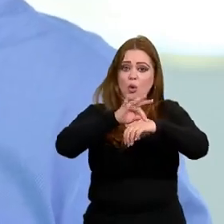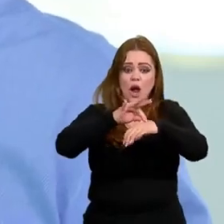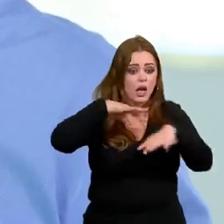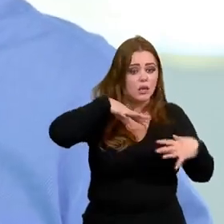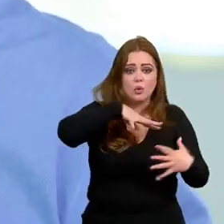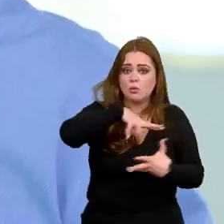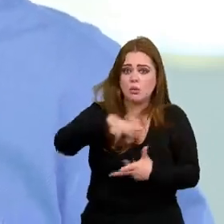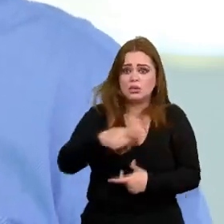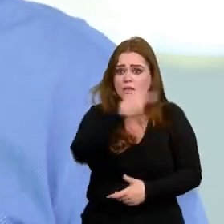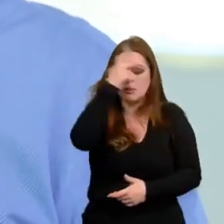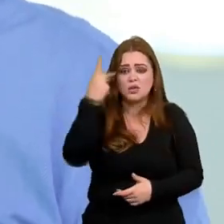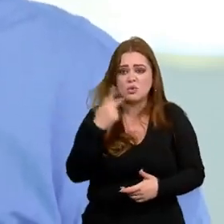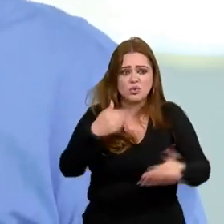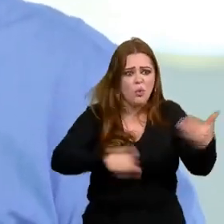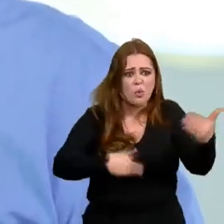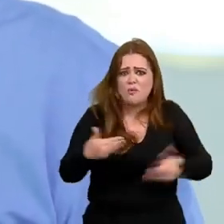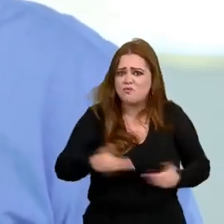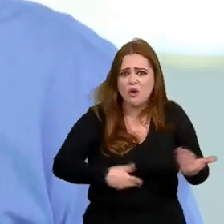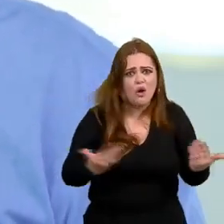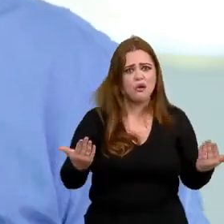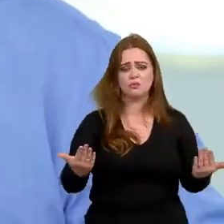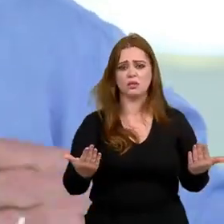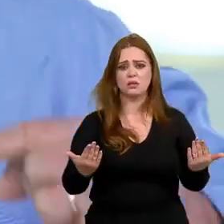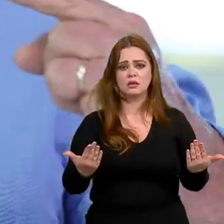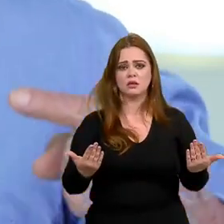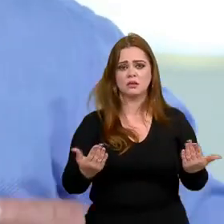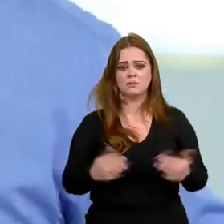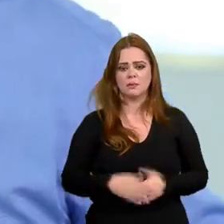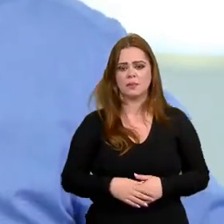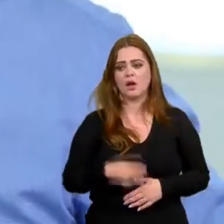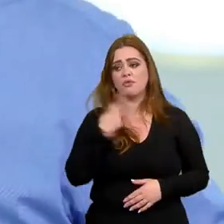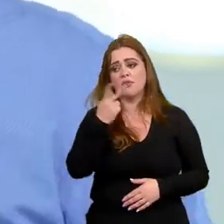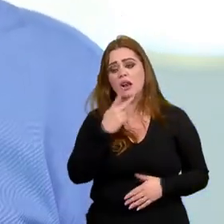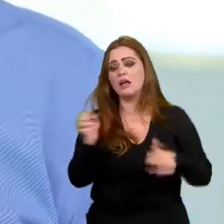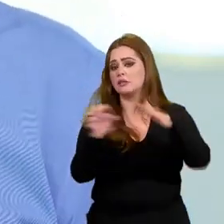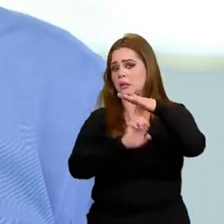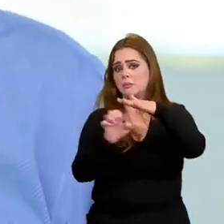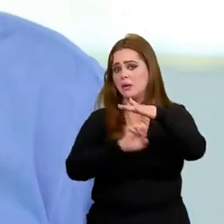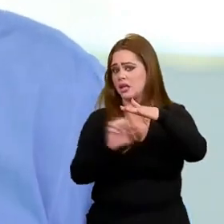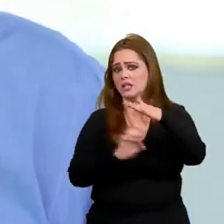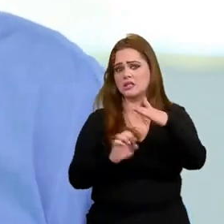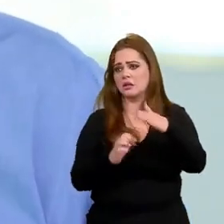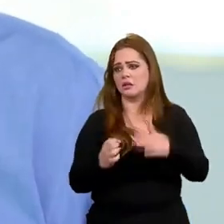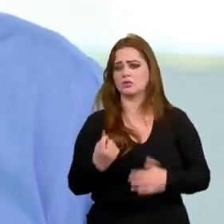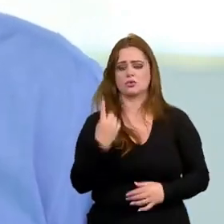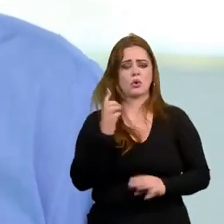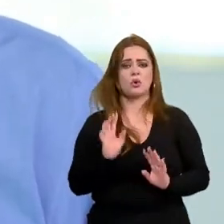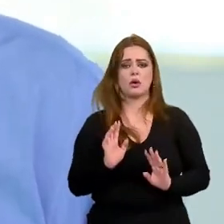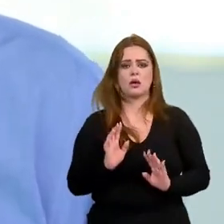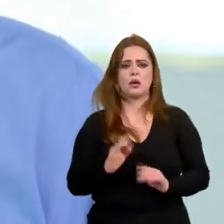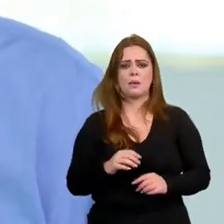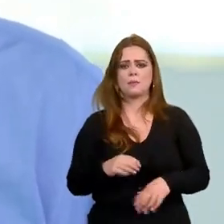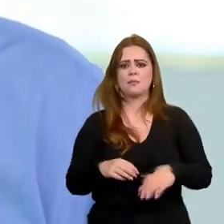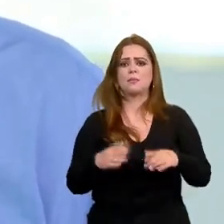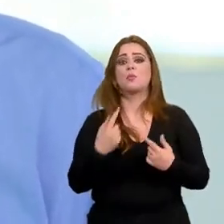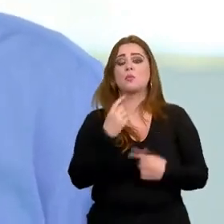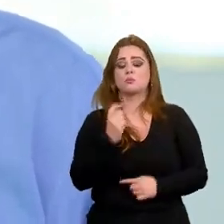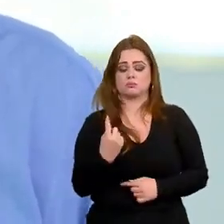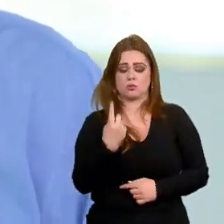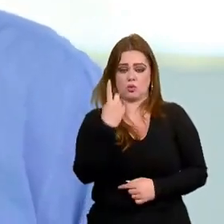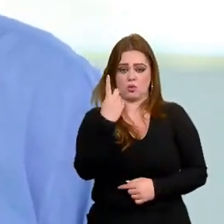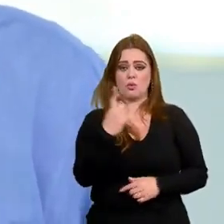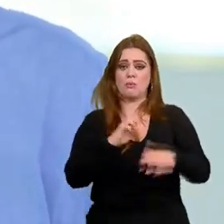só, eu não vou dizer não para não fazer merchandising, uma empresa só mata 15 milhões de frangos por